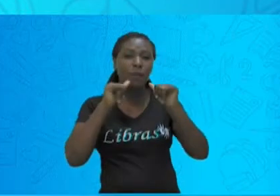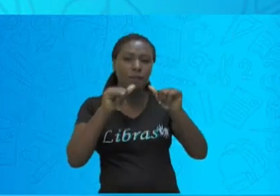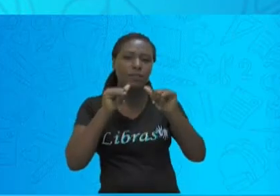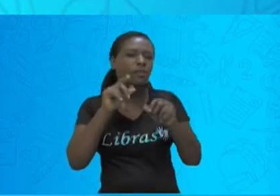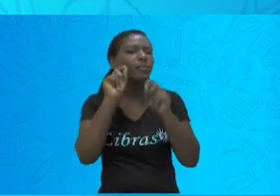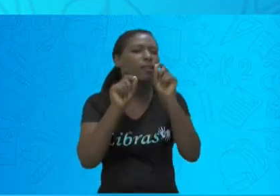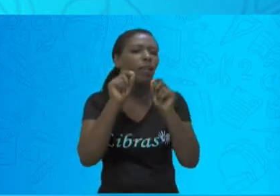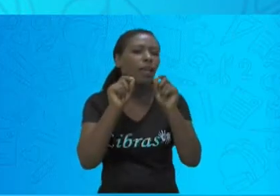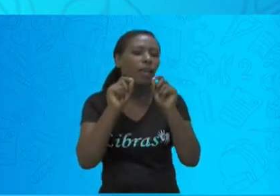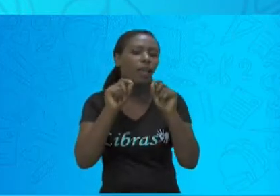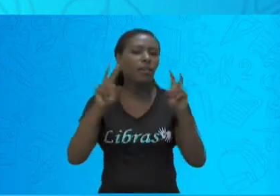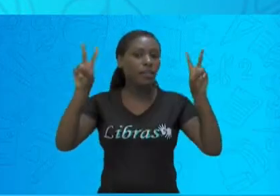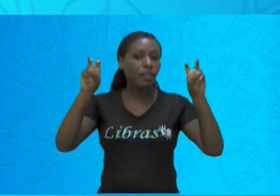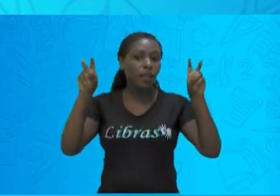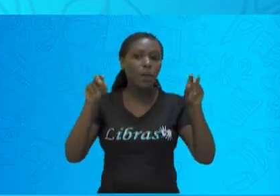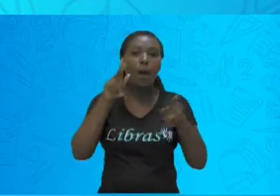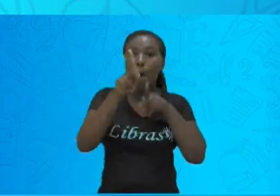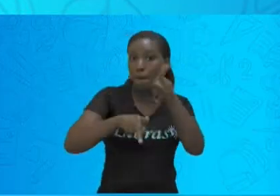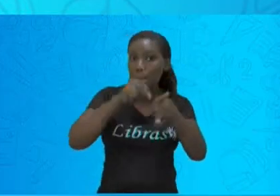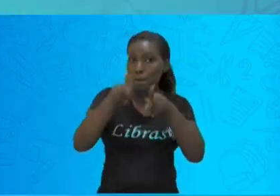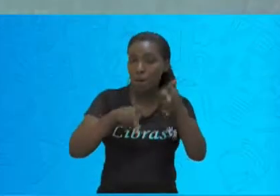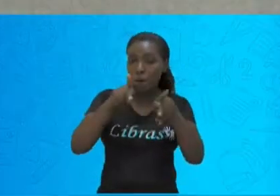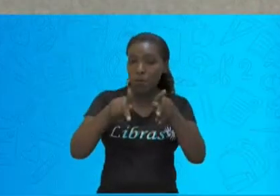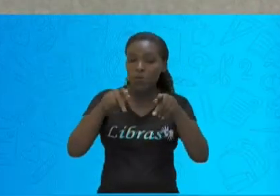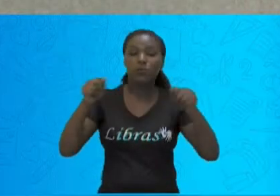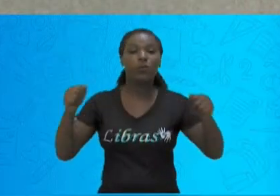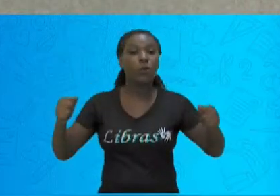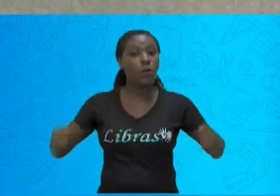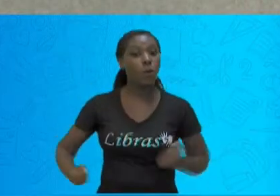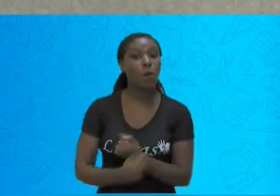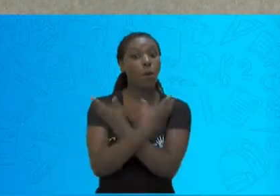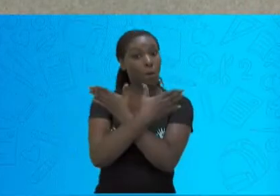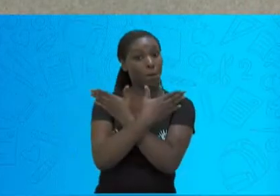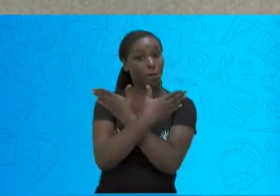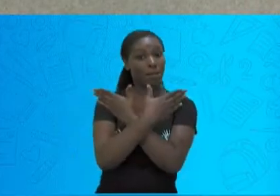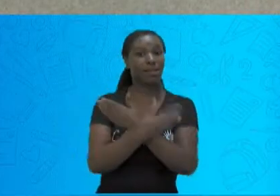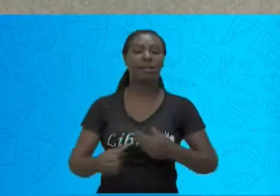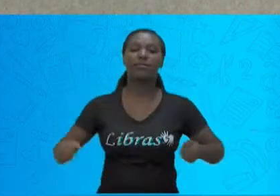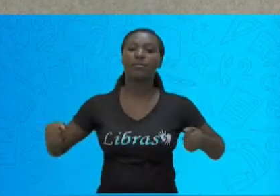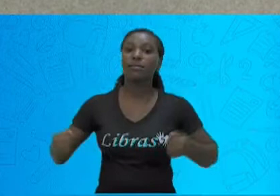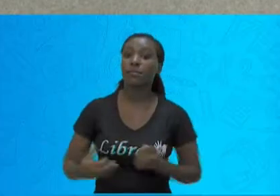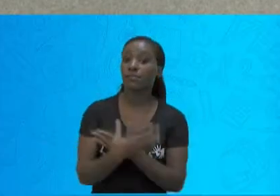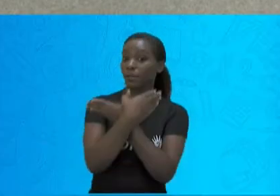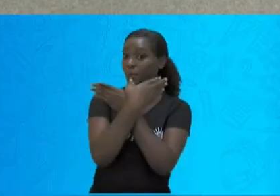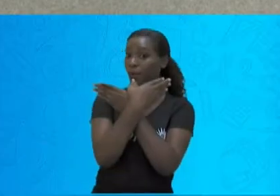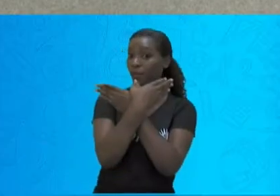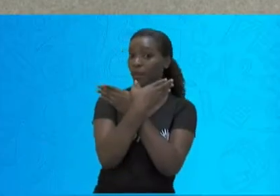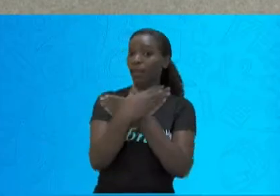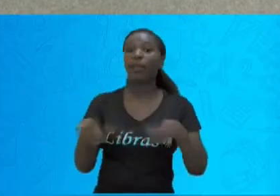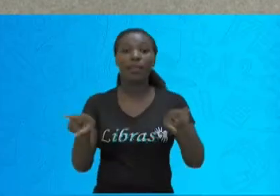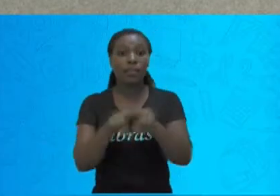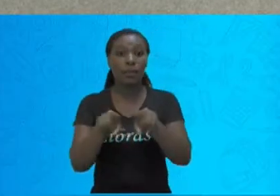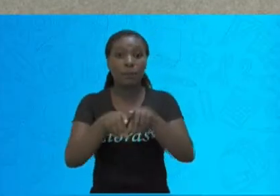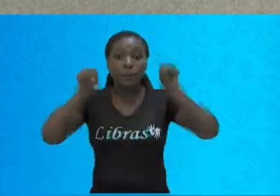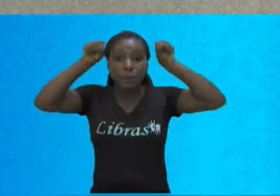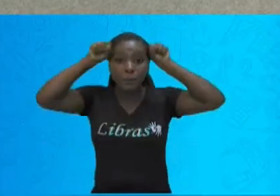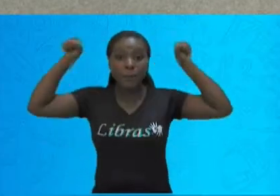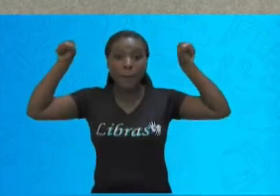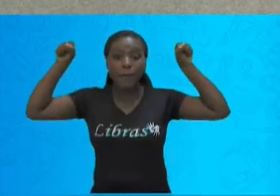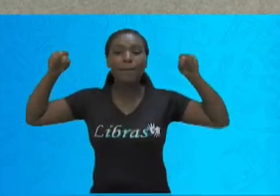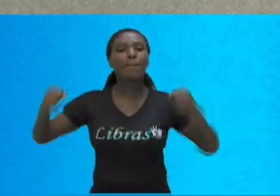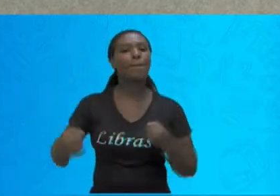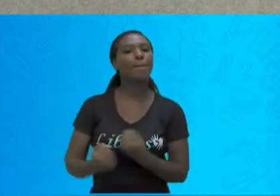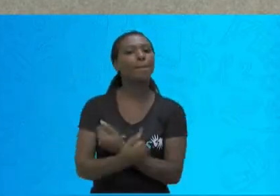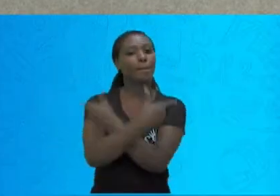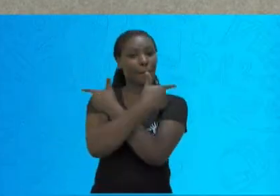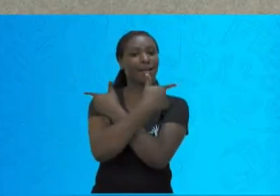os maias. Mas há outras civilizações que estabeleceram neste